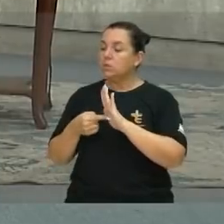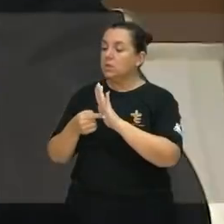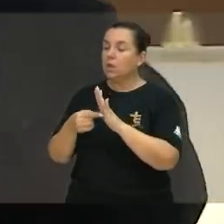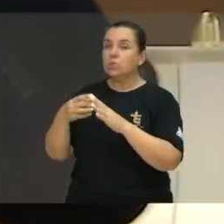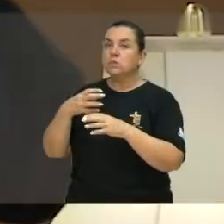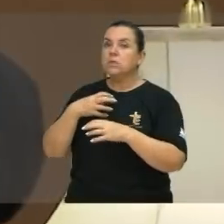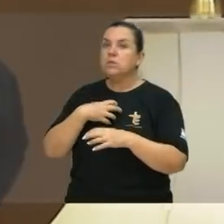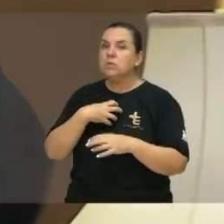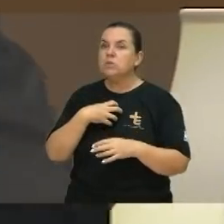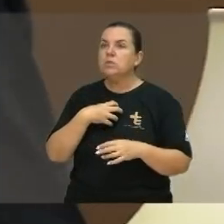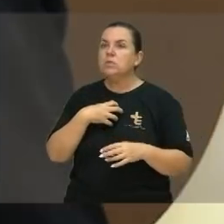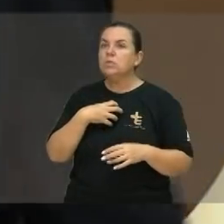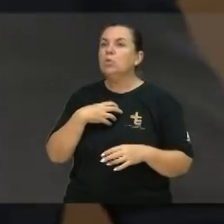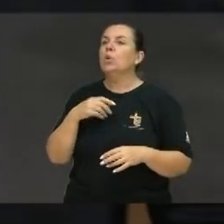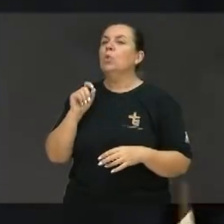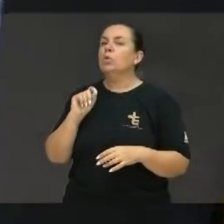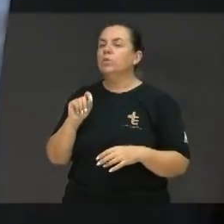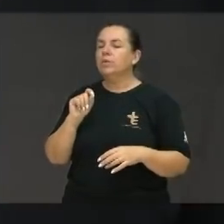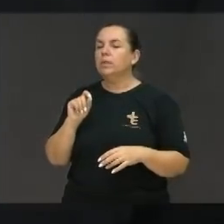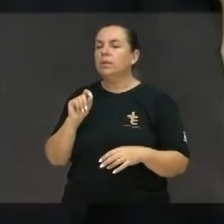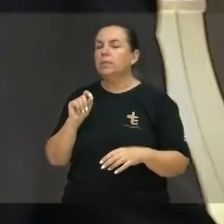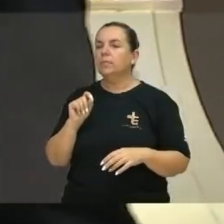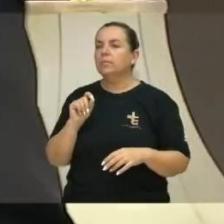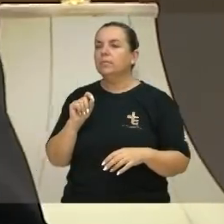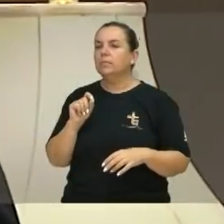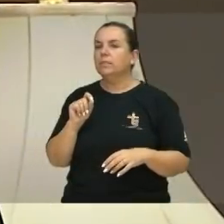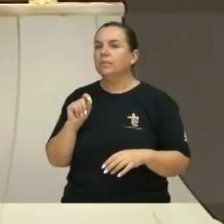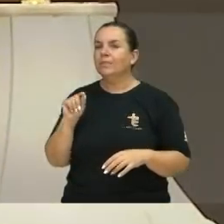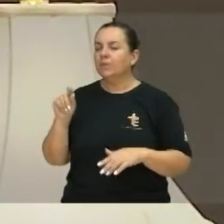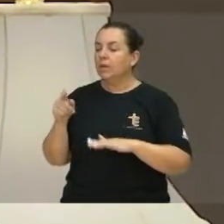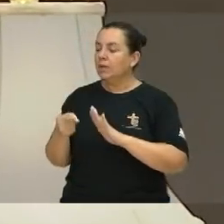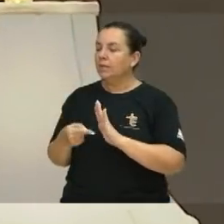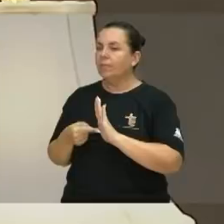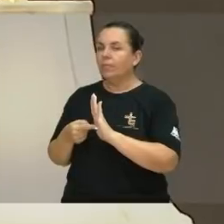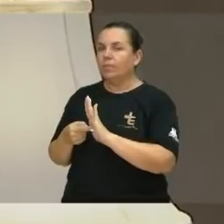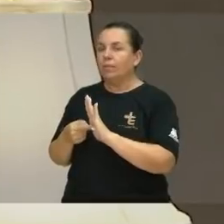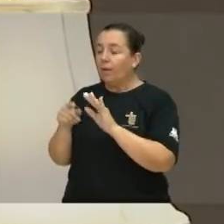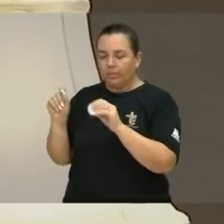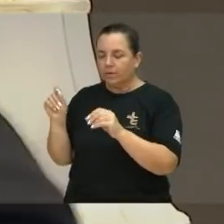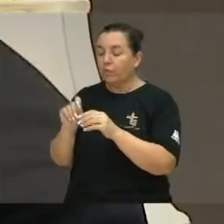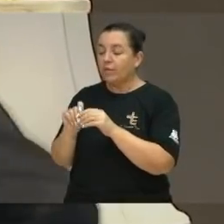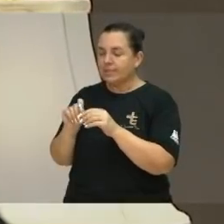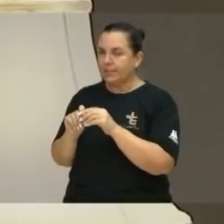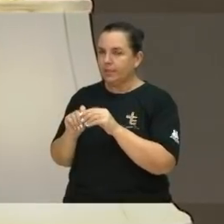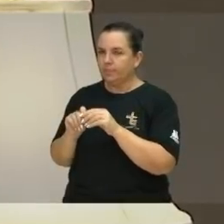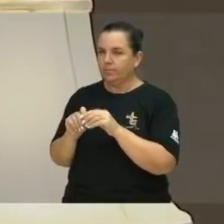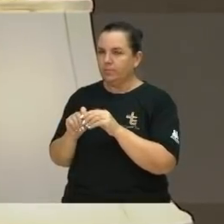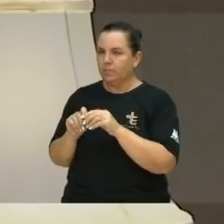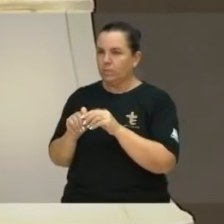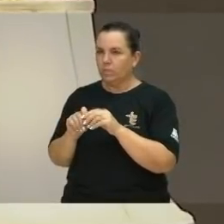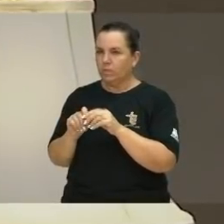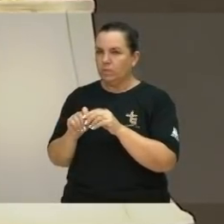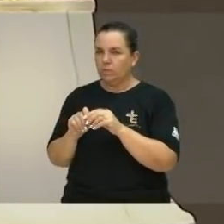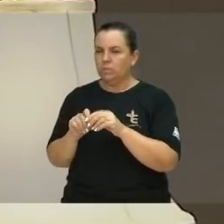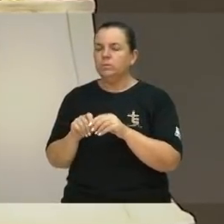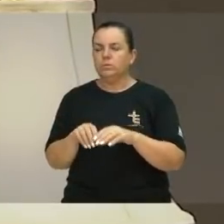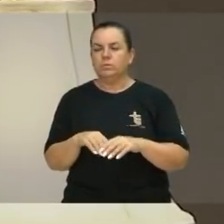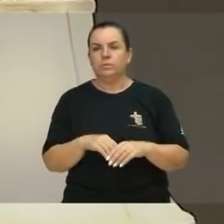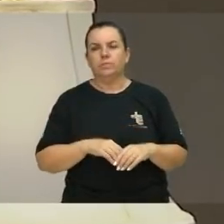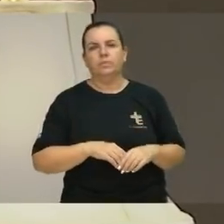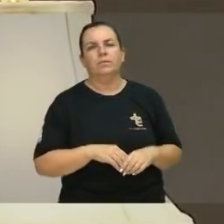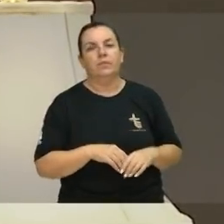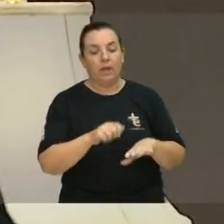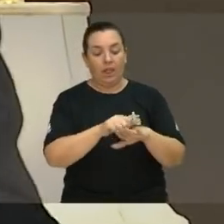sentido daquilo que ele acabou de fazer mediante gestos